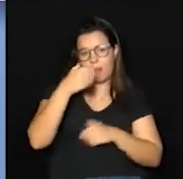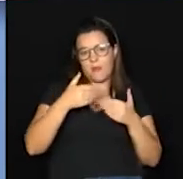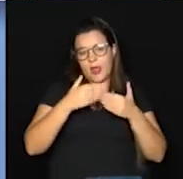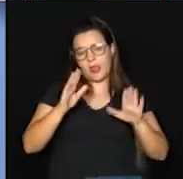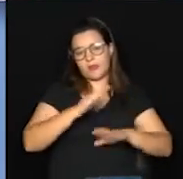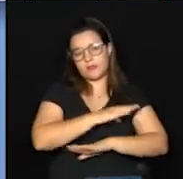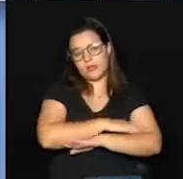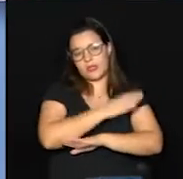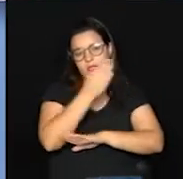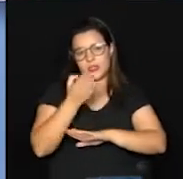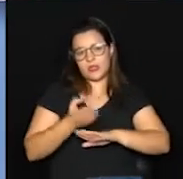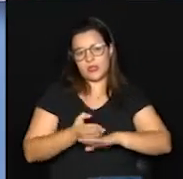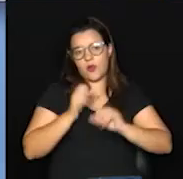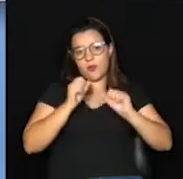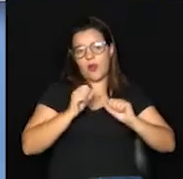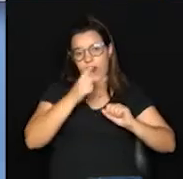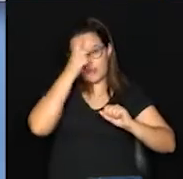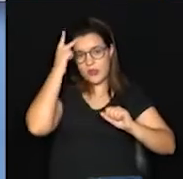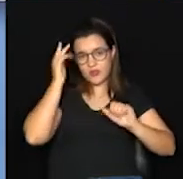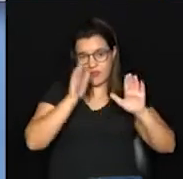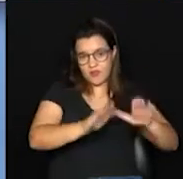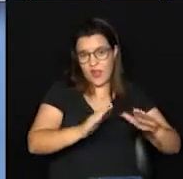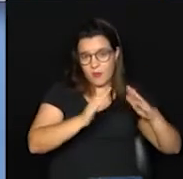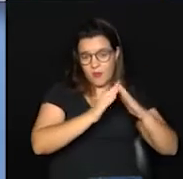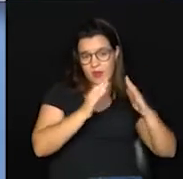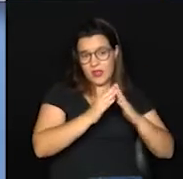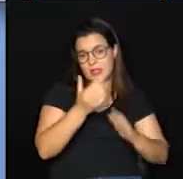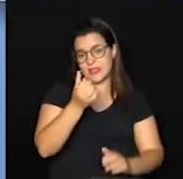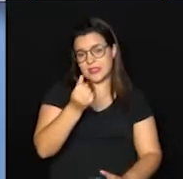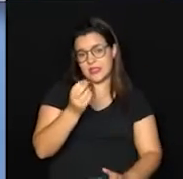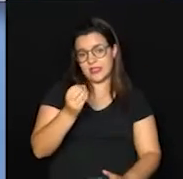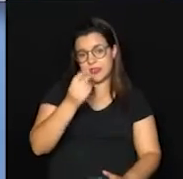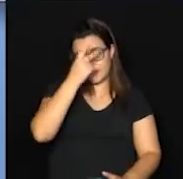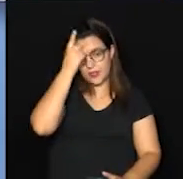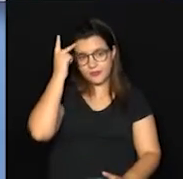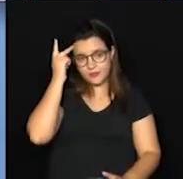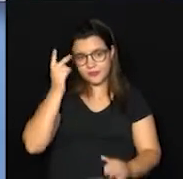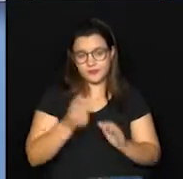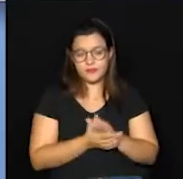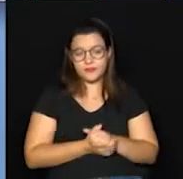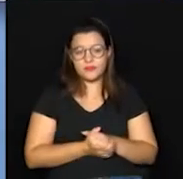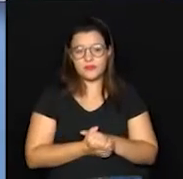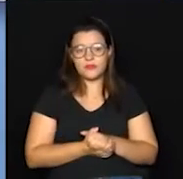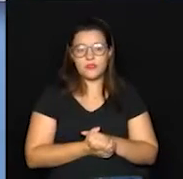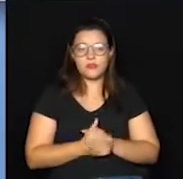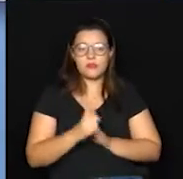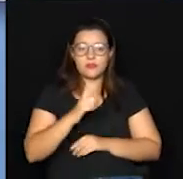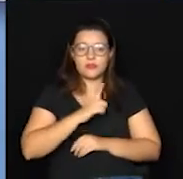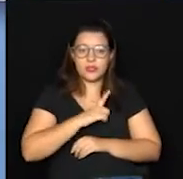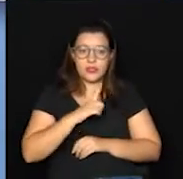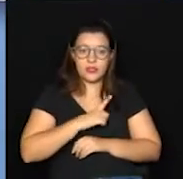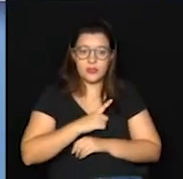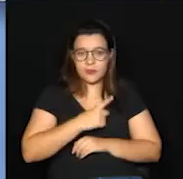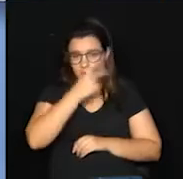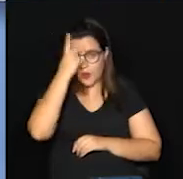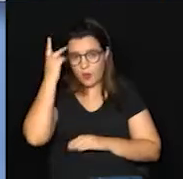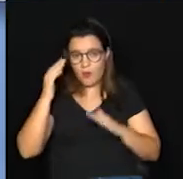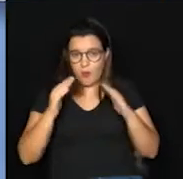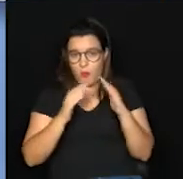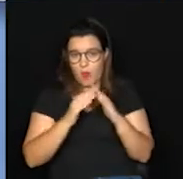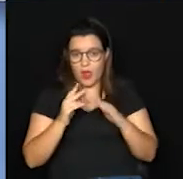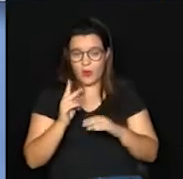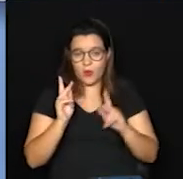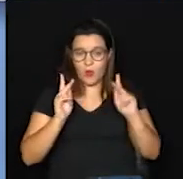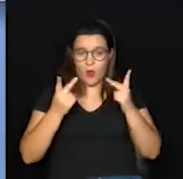de abrigar até 60 pessoas. E olha só, ali tem um canal para que você que mora em